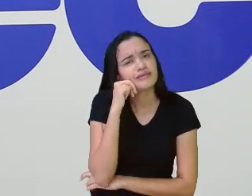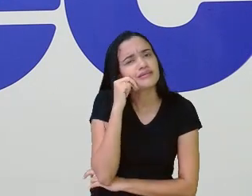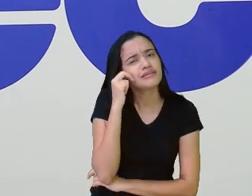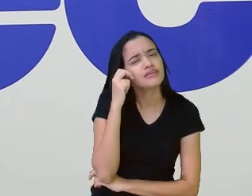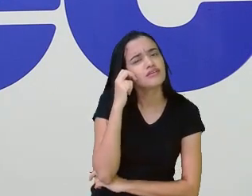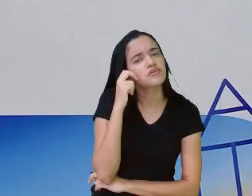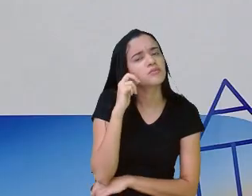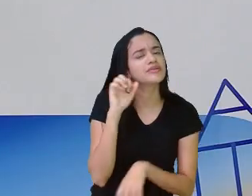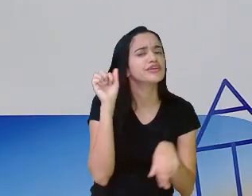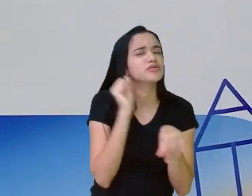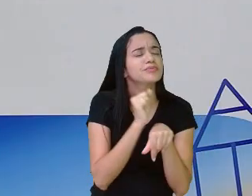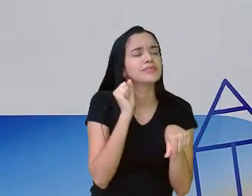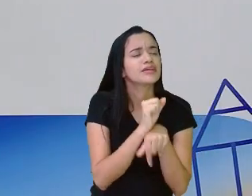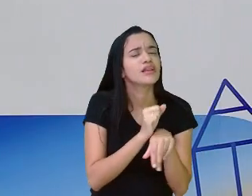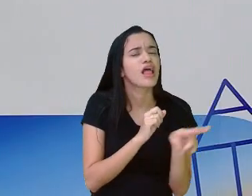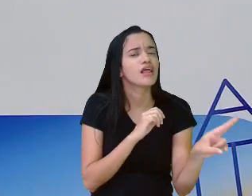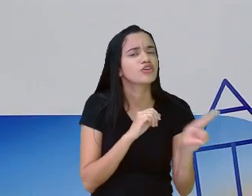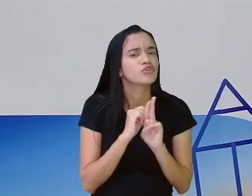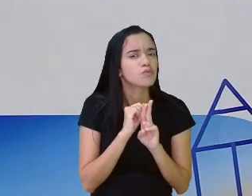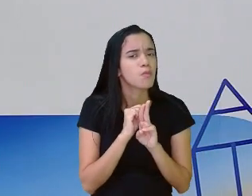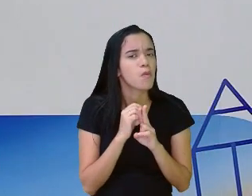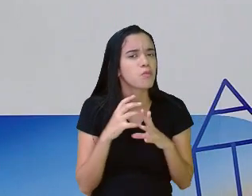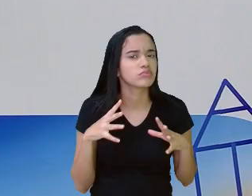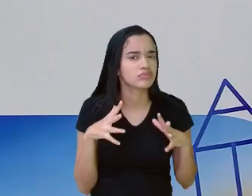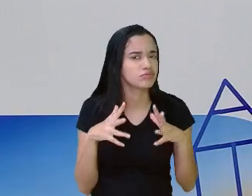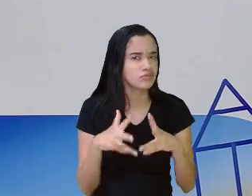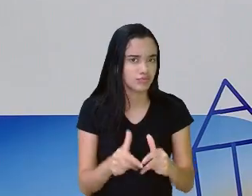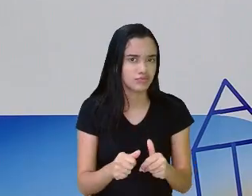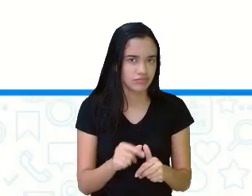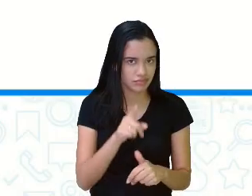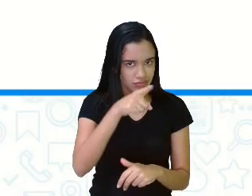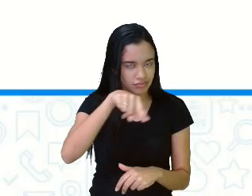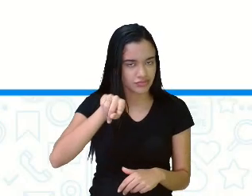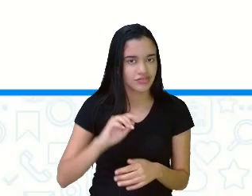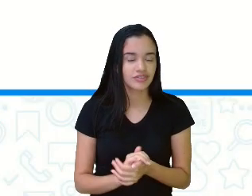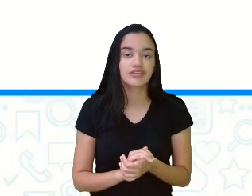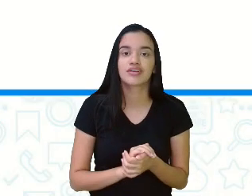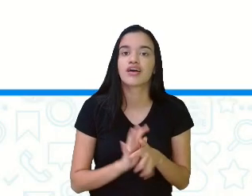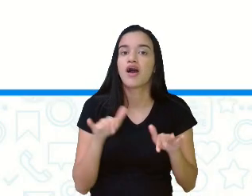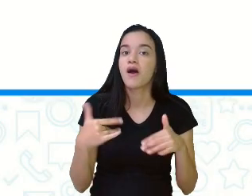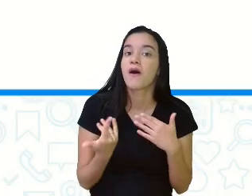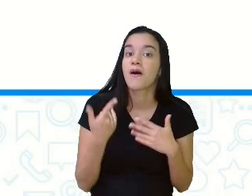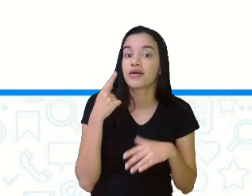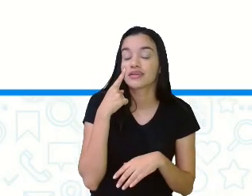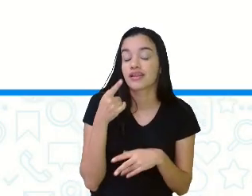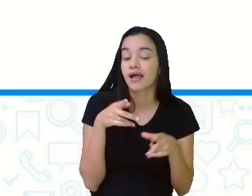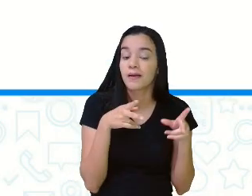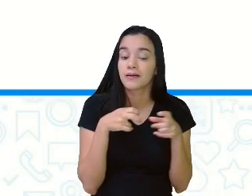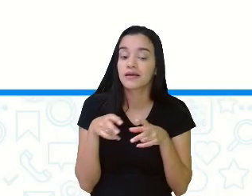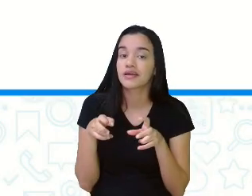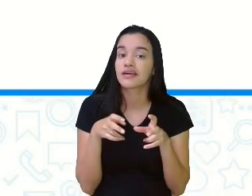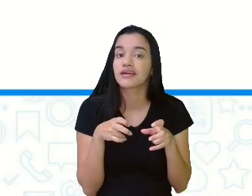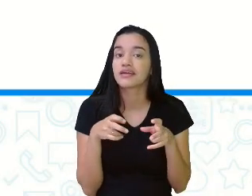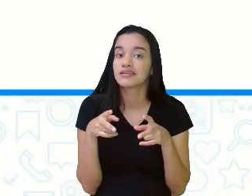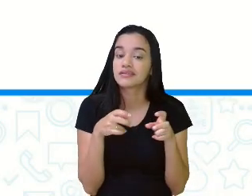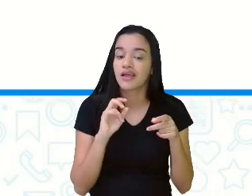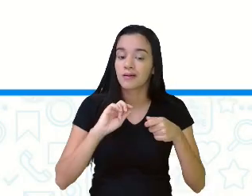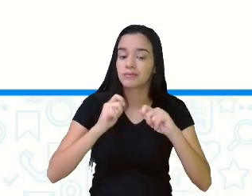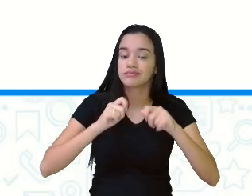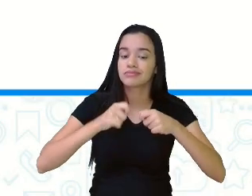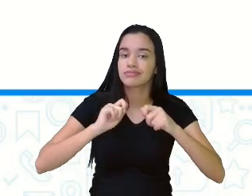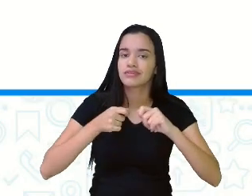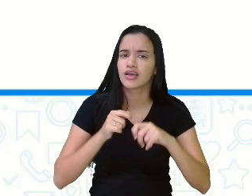aguardando aí a resposta. Será que o quinto ano está tímido hoje? Eu Ou não eles estão olhando acredito, essas não. balinhas aí na sua mesa? Será isso? Será que eles